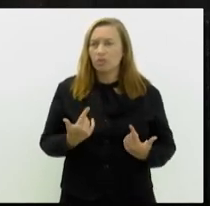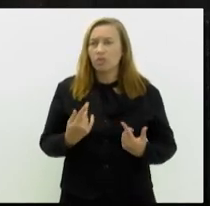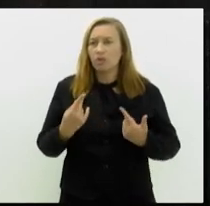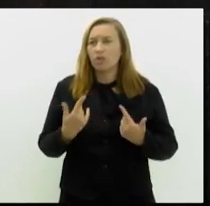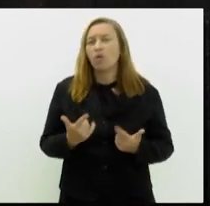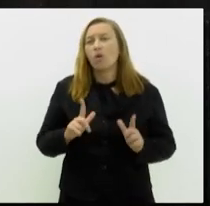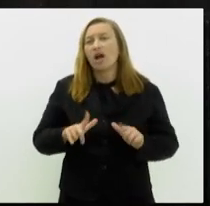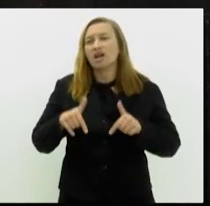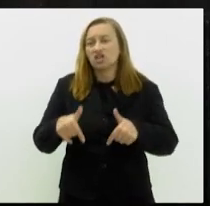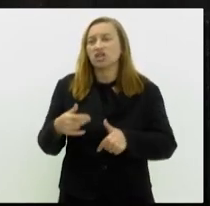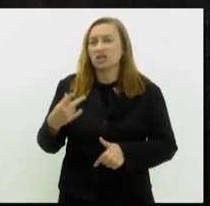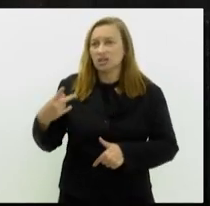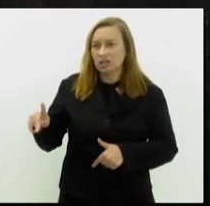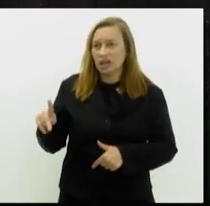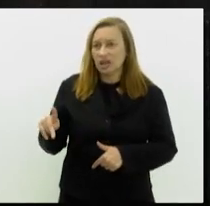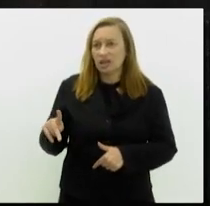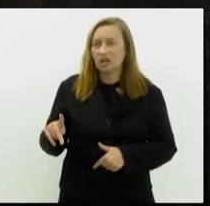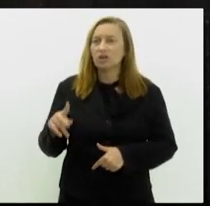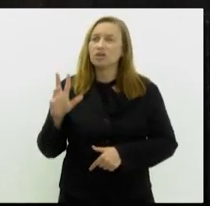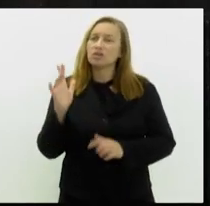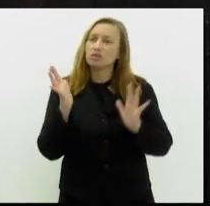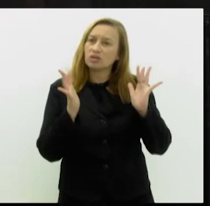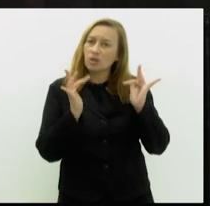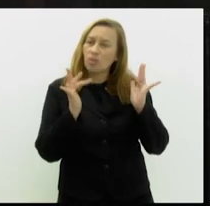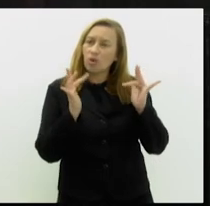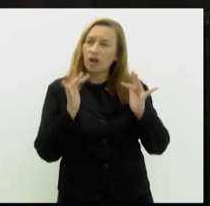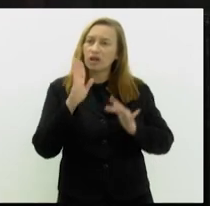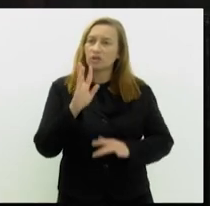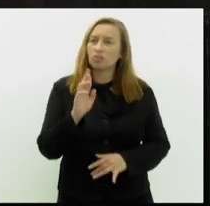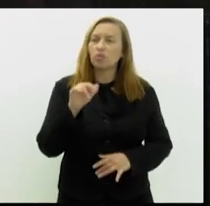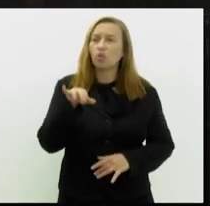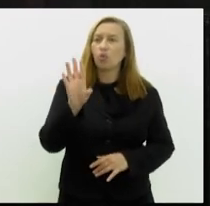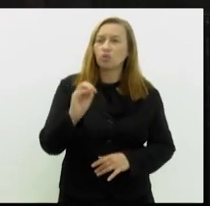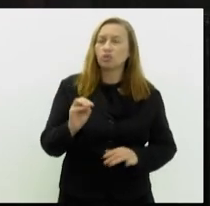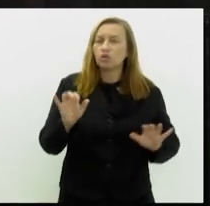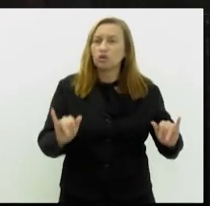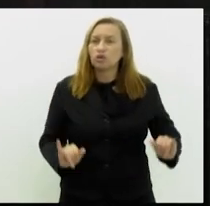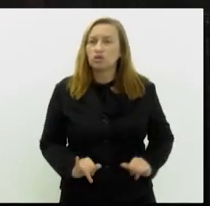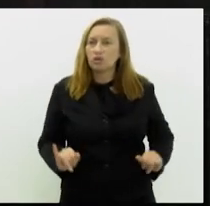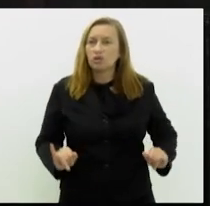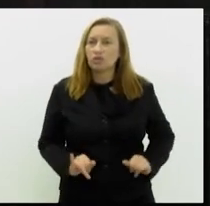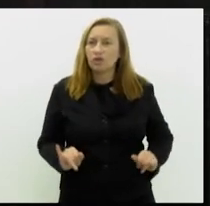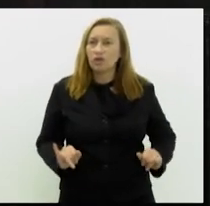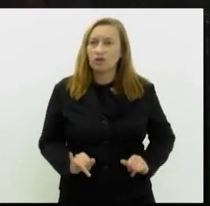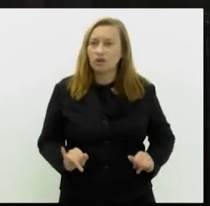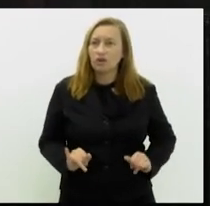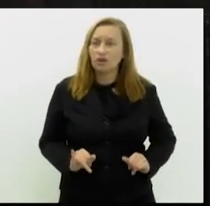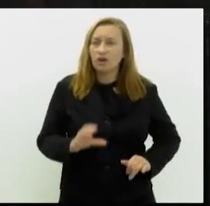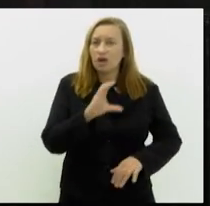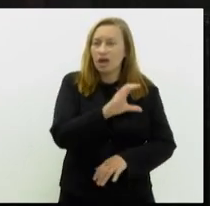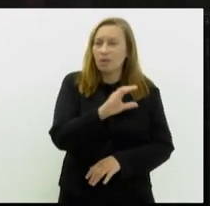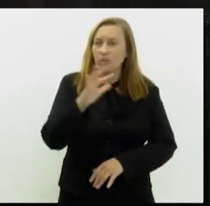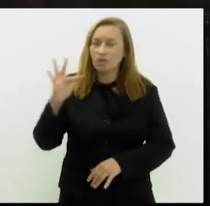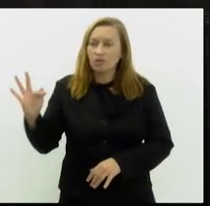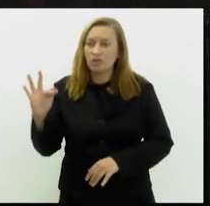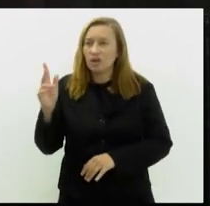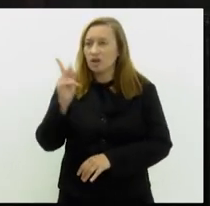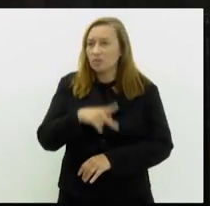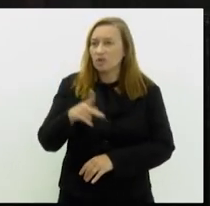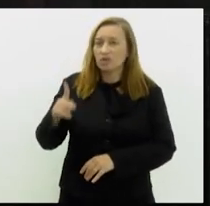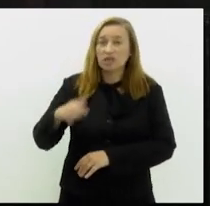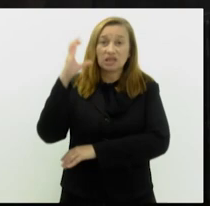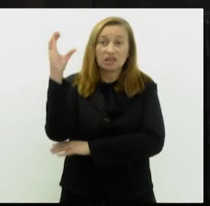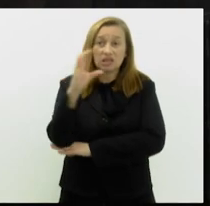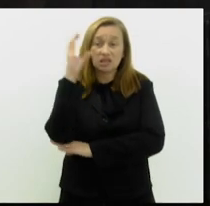namorado, Bruno, um homem trans, sofreram no município de Cabo Frio. Ariela é professora, cientista